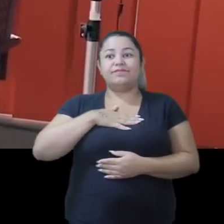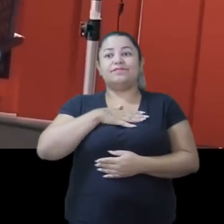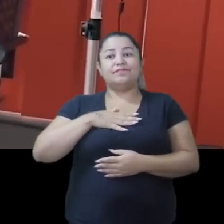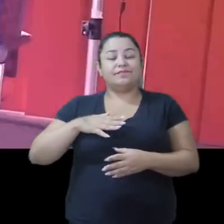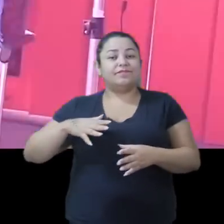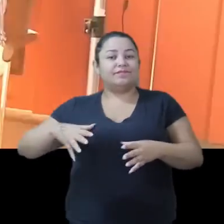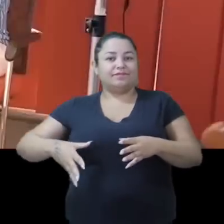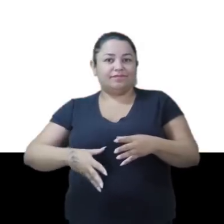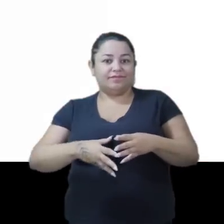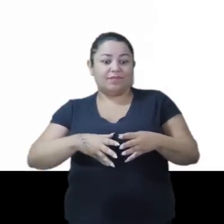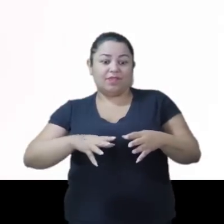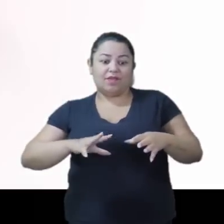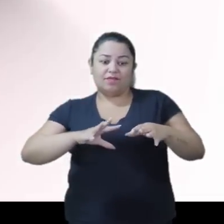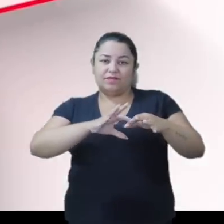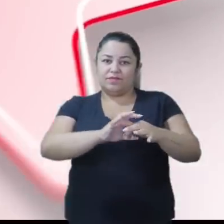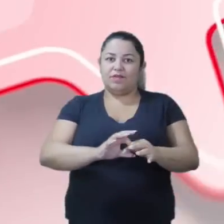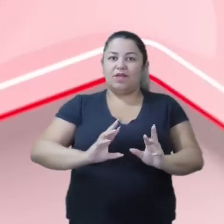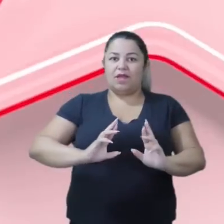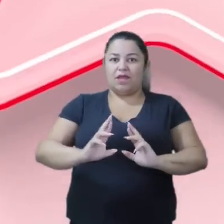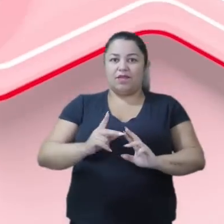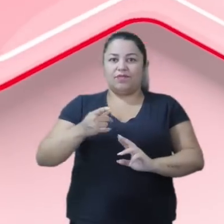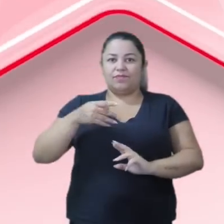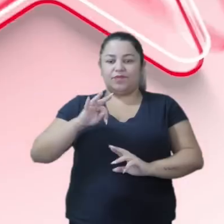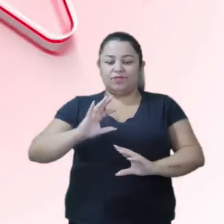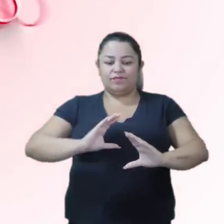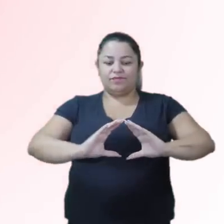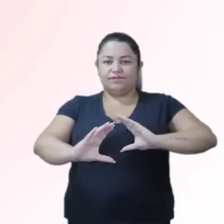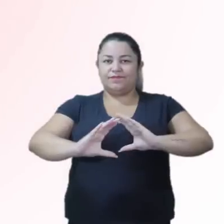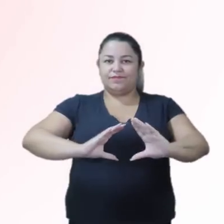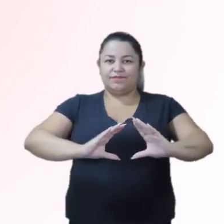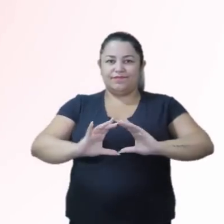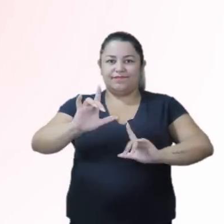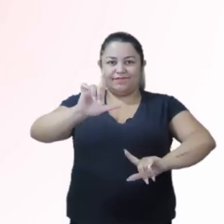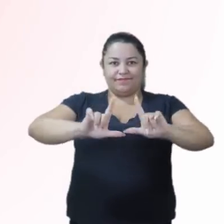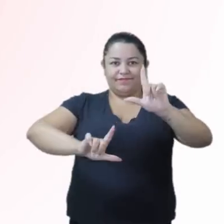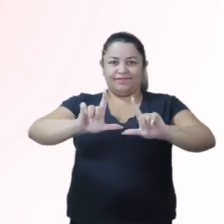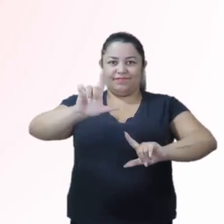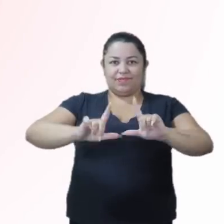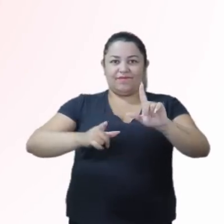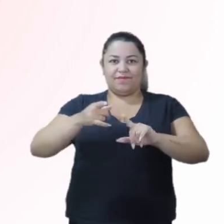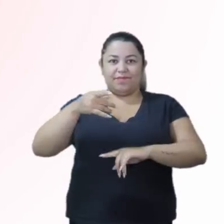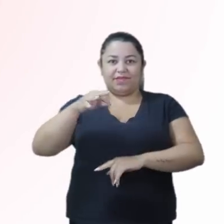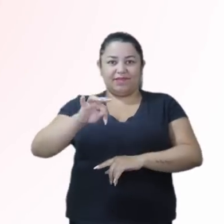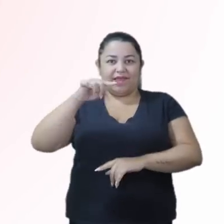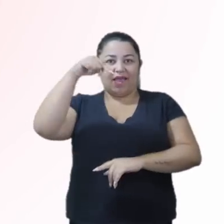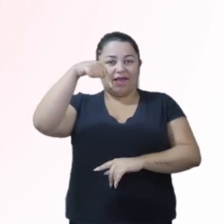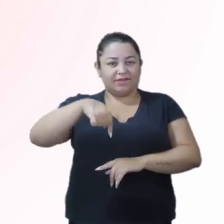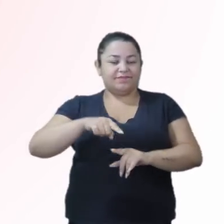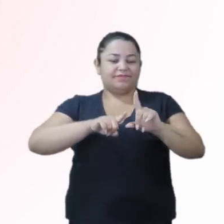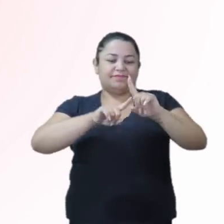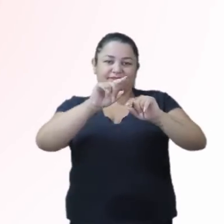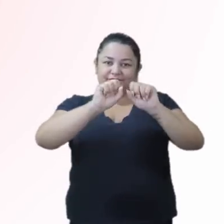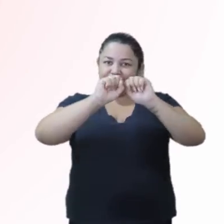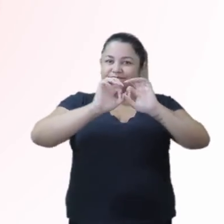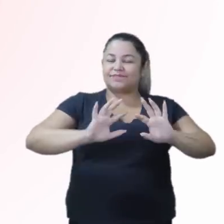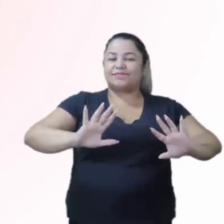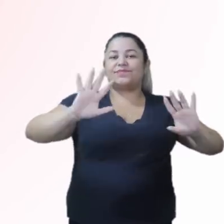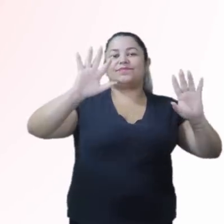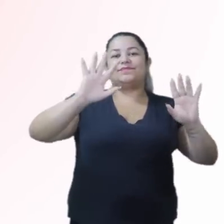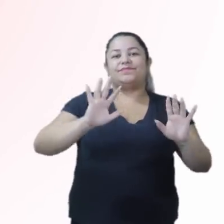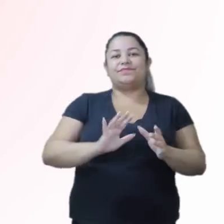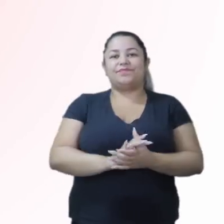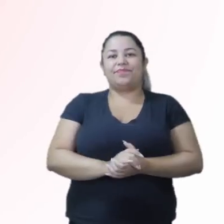da Rede PT de Comunicação. Somos a TV PT. Aqui brilha uma estrela.